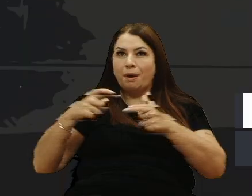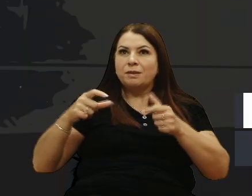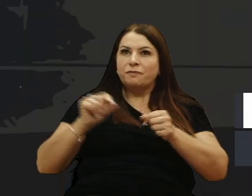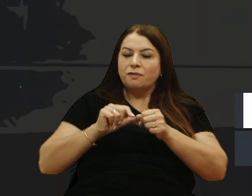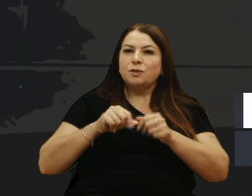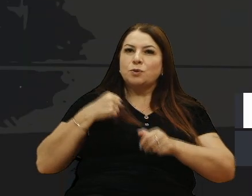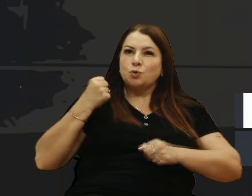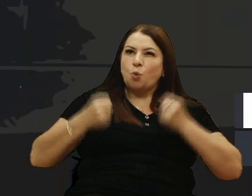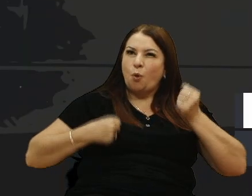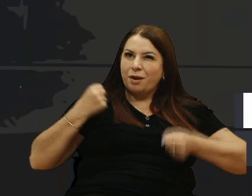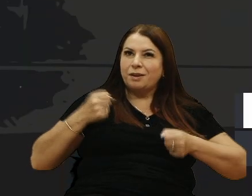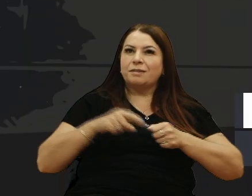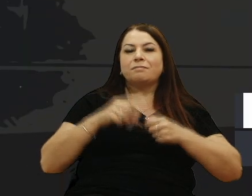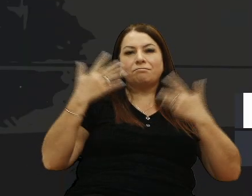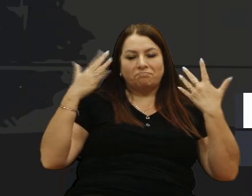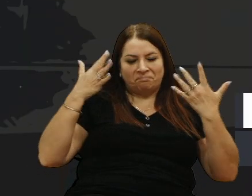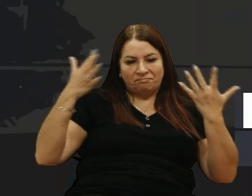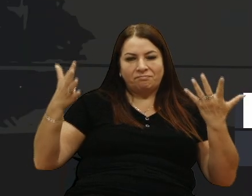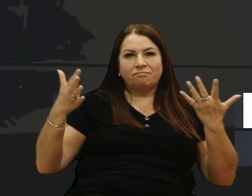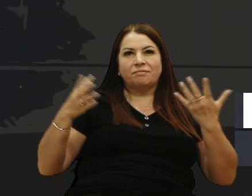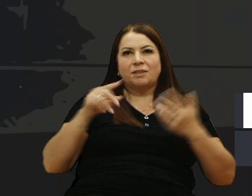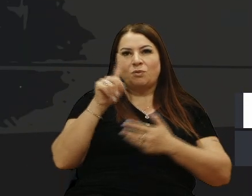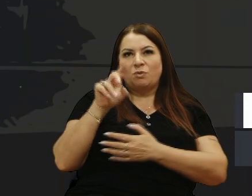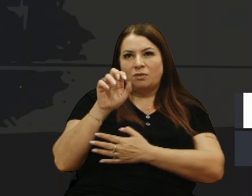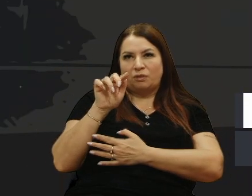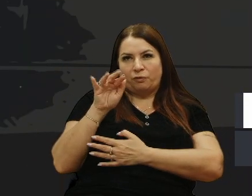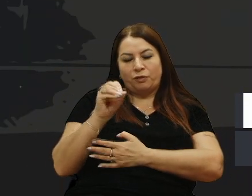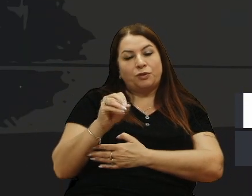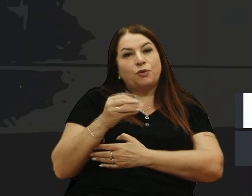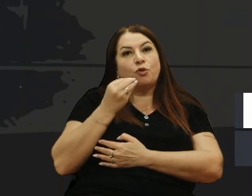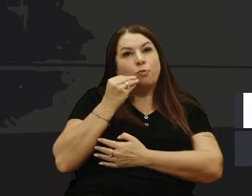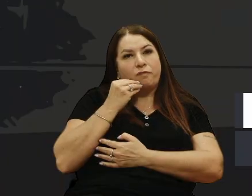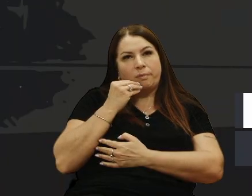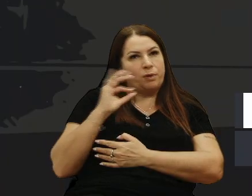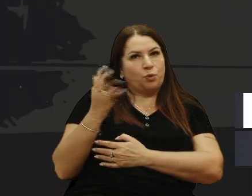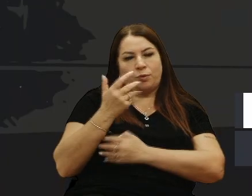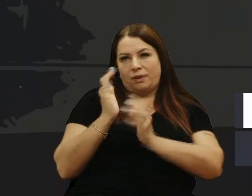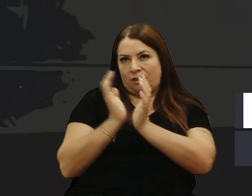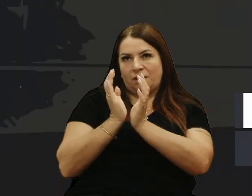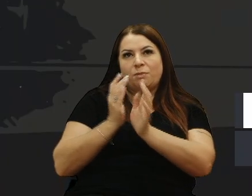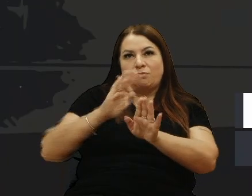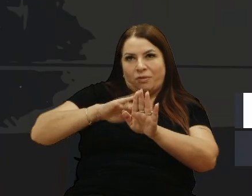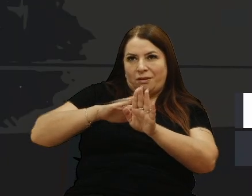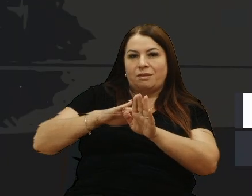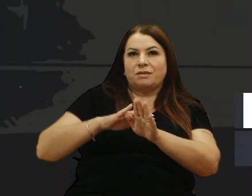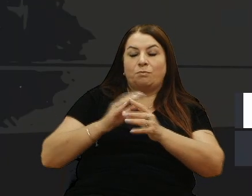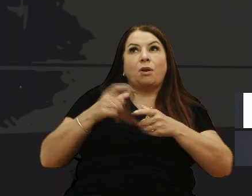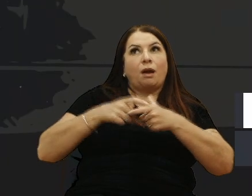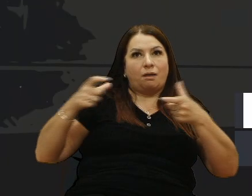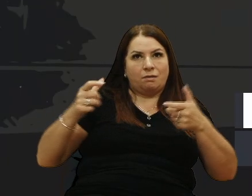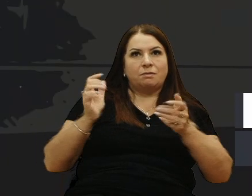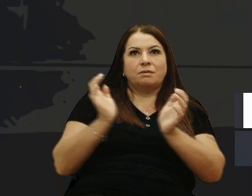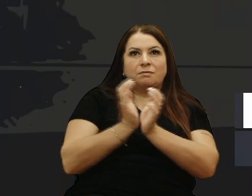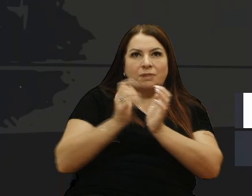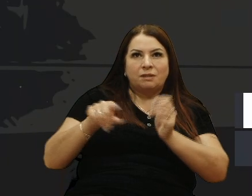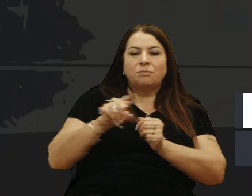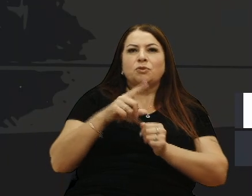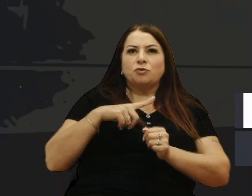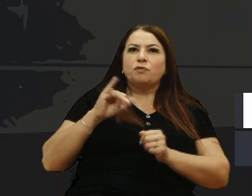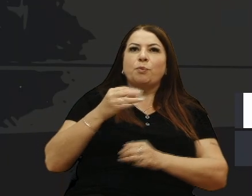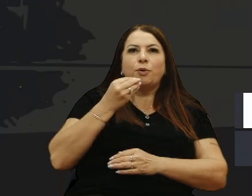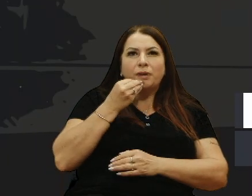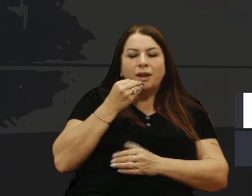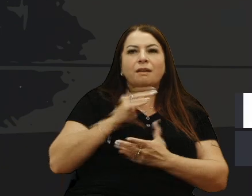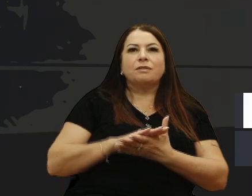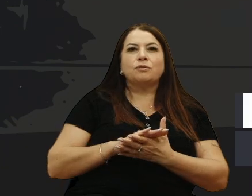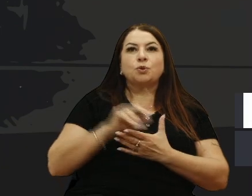promoveu corridas. Então, parabéns ao Zelfino e, obviamente, a toda a equipe, porque é uma grande equipe. Eu já tive a